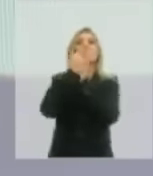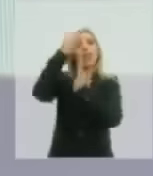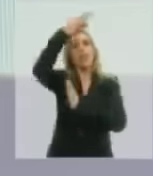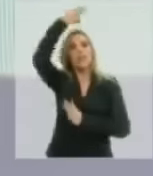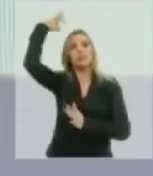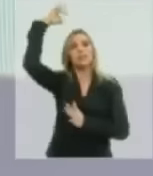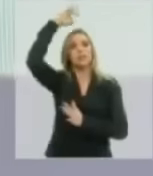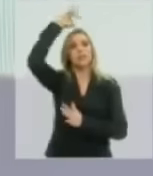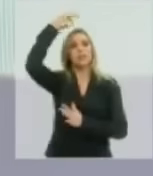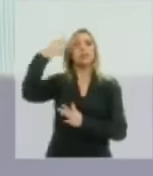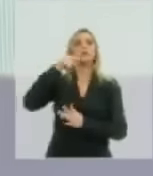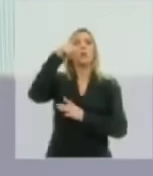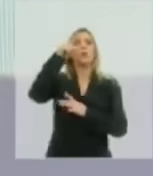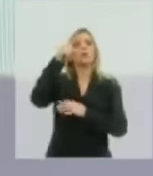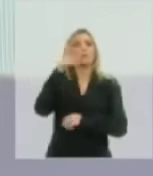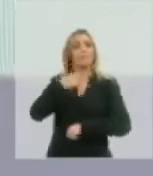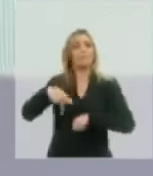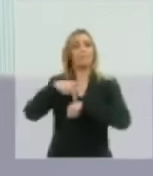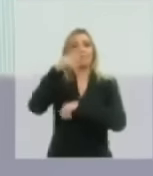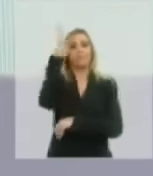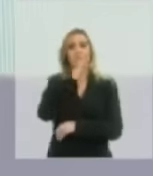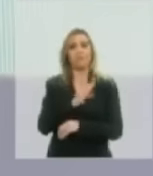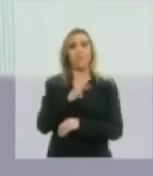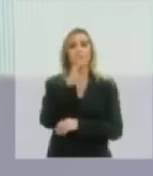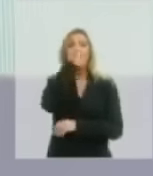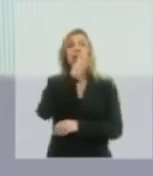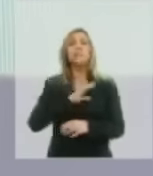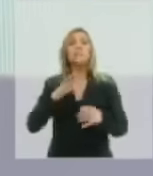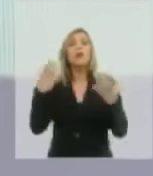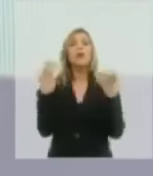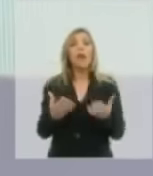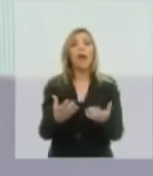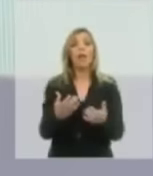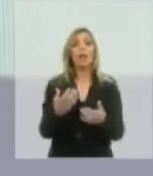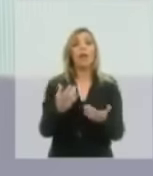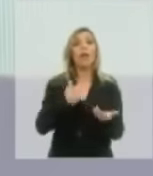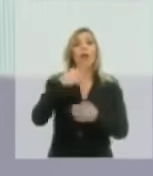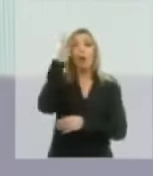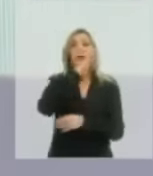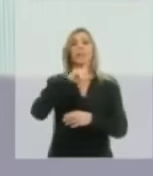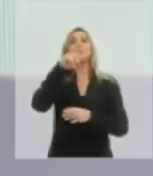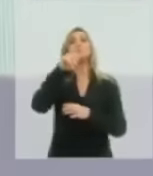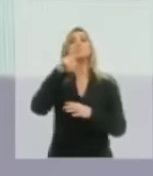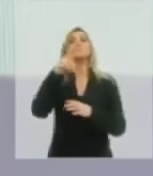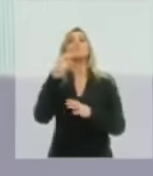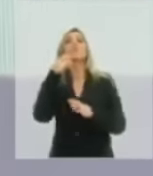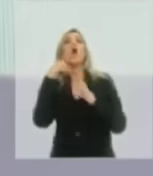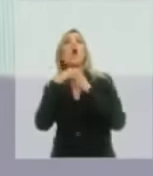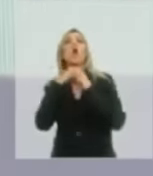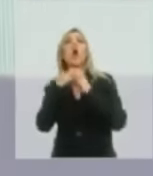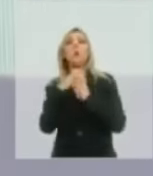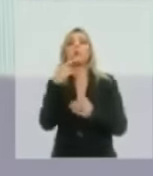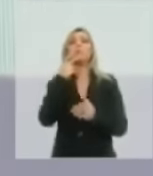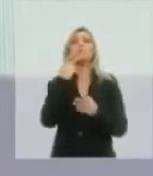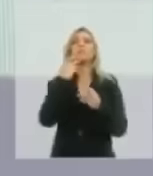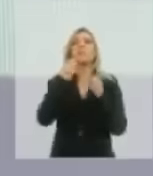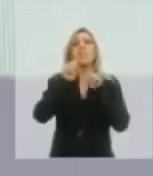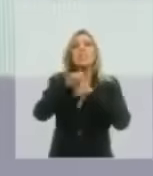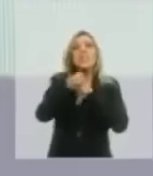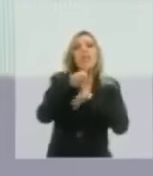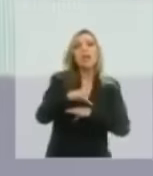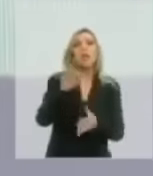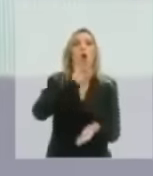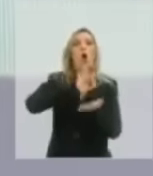sobre a nação brasileira o brasil que eu quero é um brasil sem a dona rede globo pregando o ódio a mentira e hipocrisia